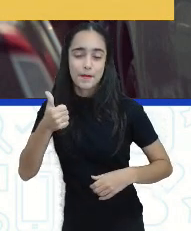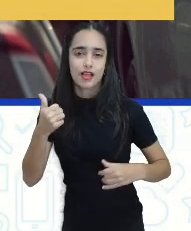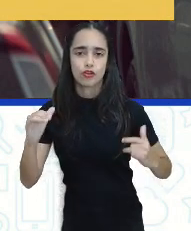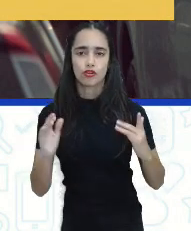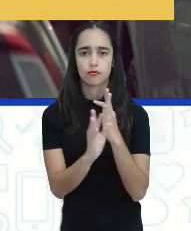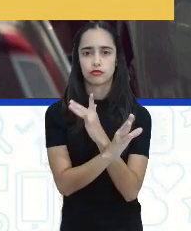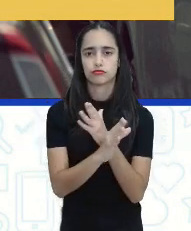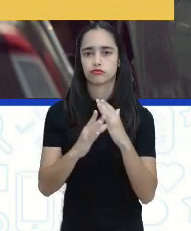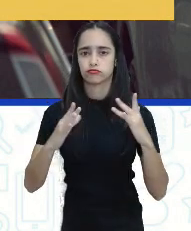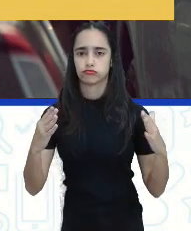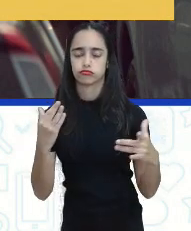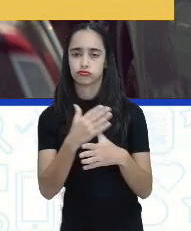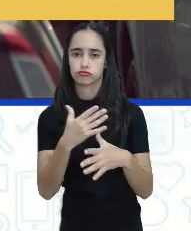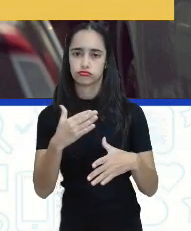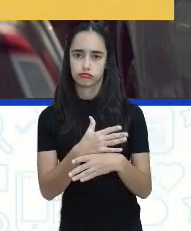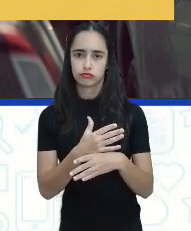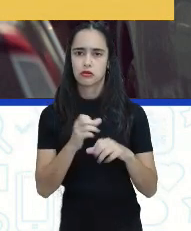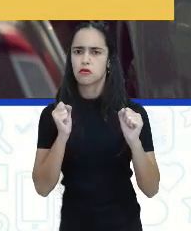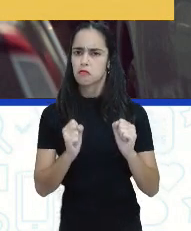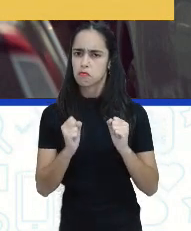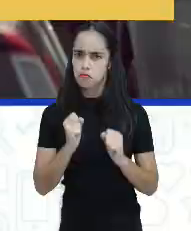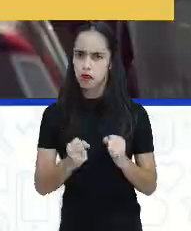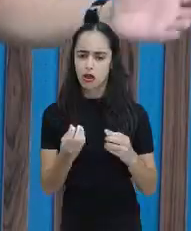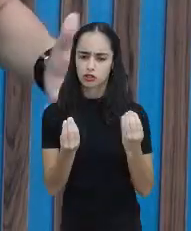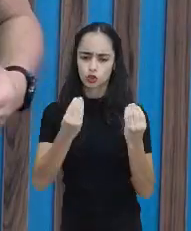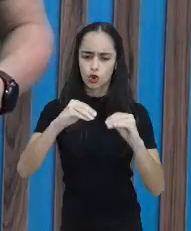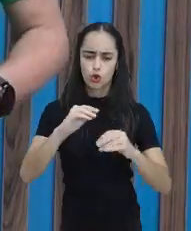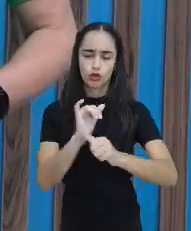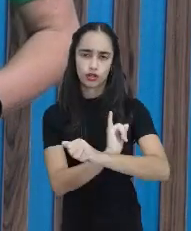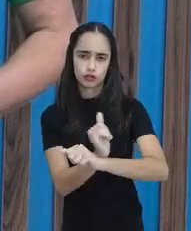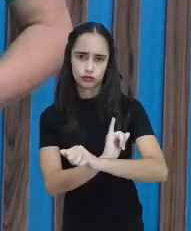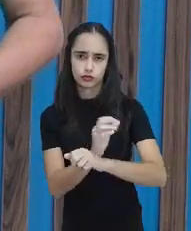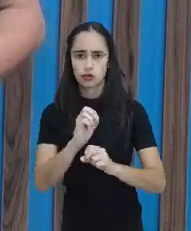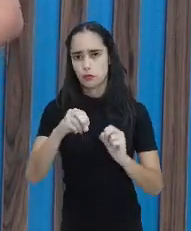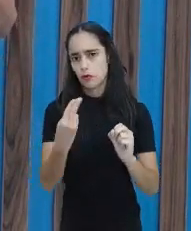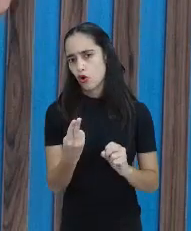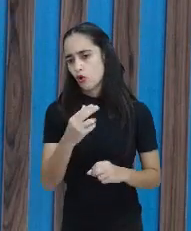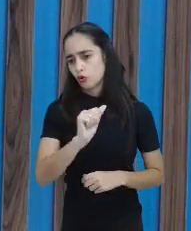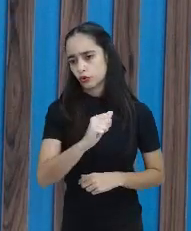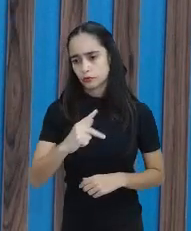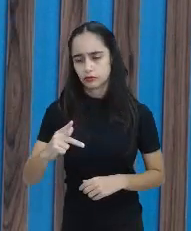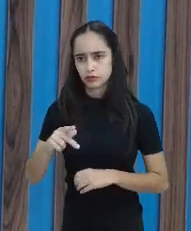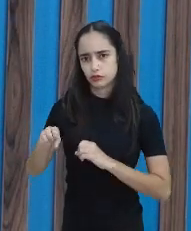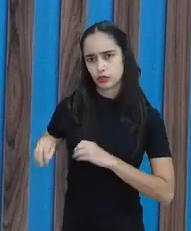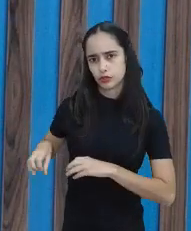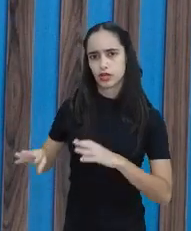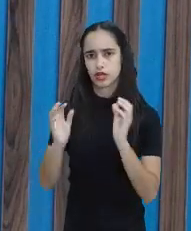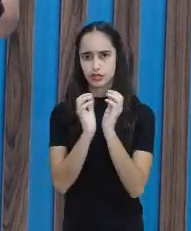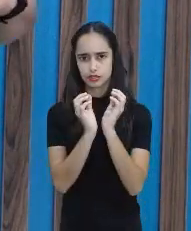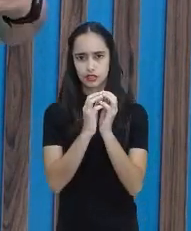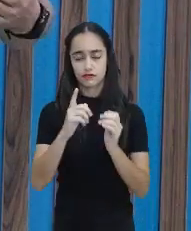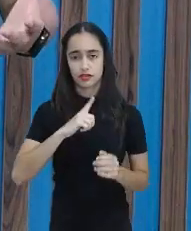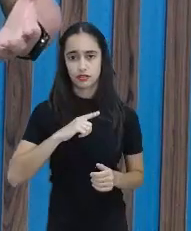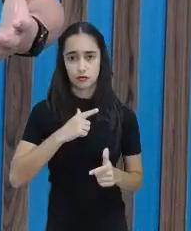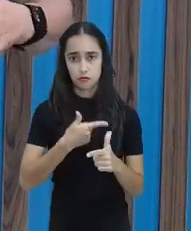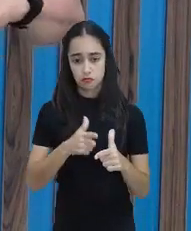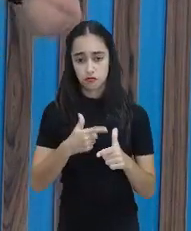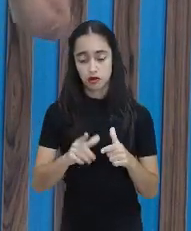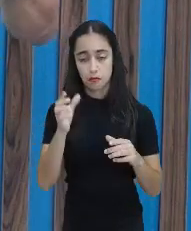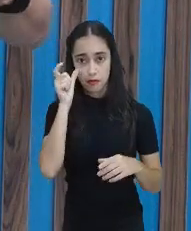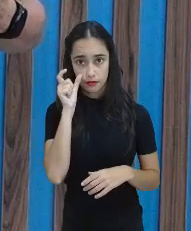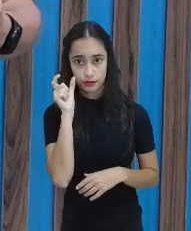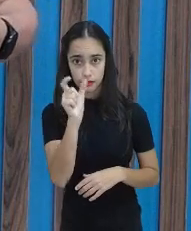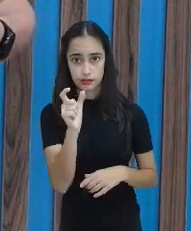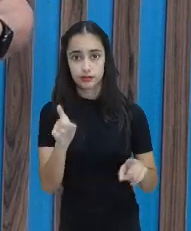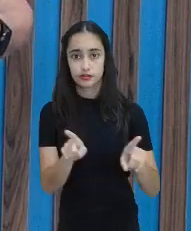recadinho aí no próprio YouTube ou no canal da Educa Recife. Né? A gente tem aí uma situação bem interessante, né? Um tema